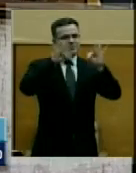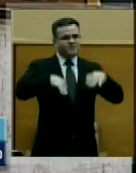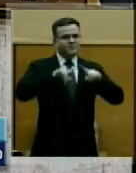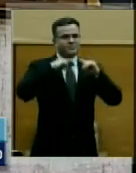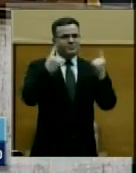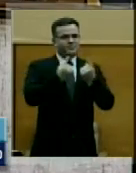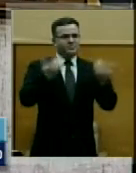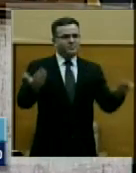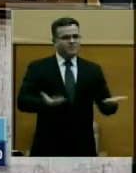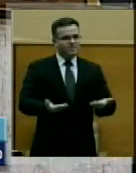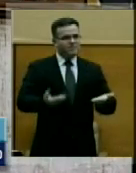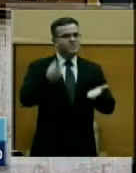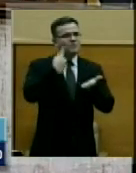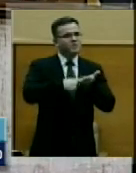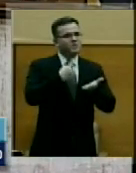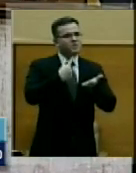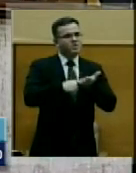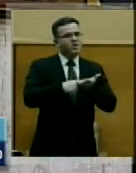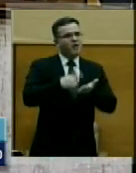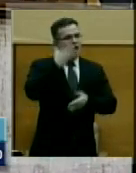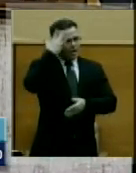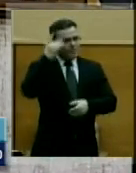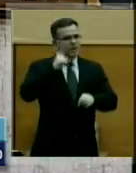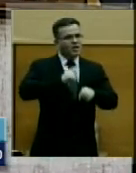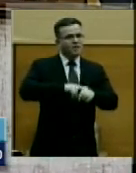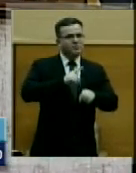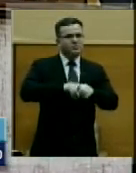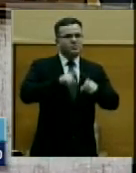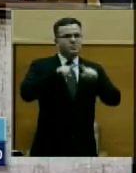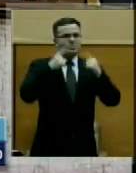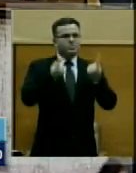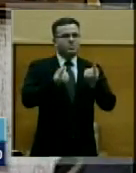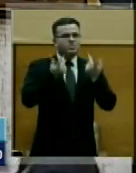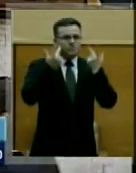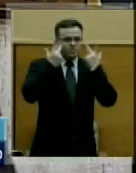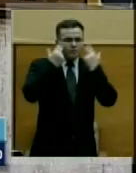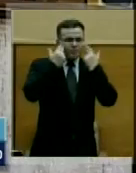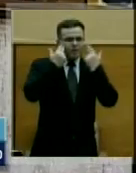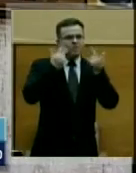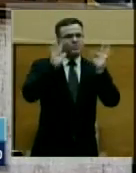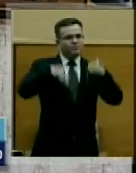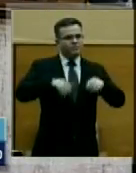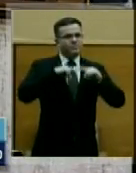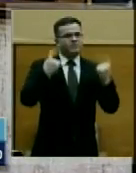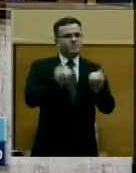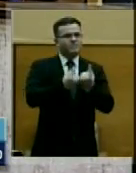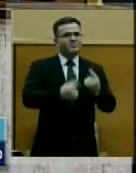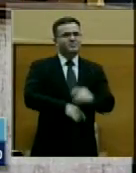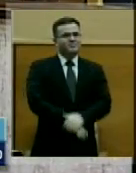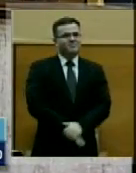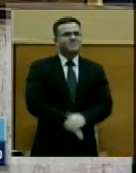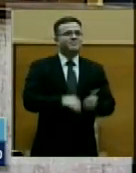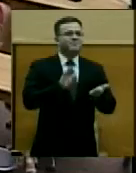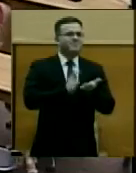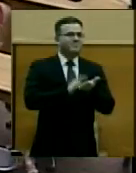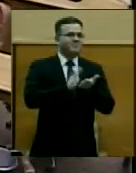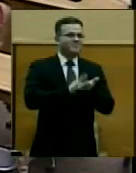presente sessão, convocando outra para amanhã no horário regimental. Está encerrada a sessão.